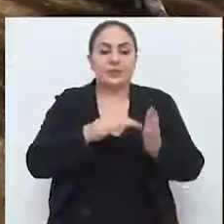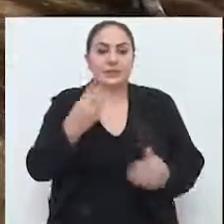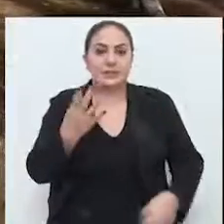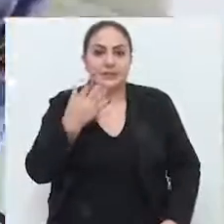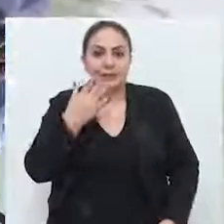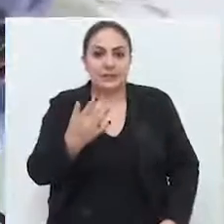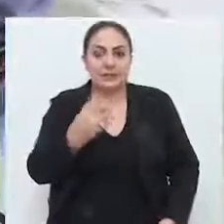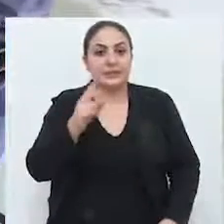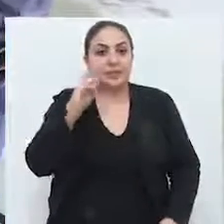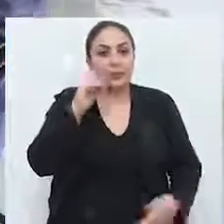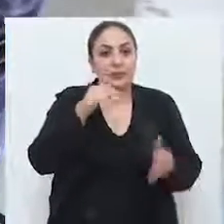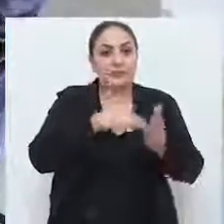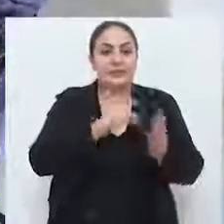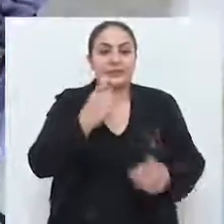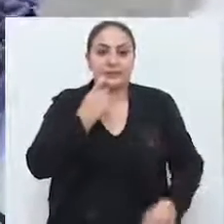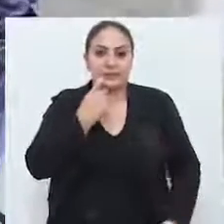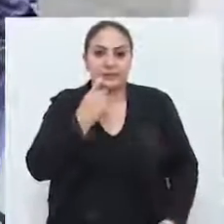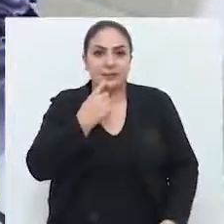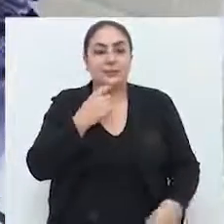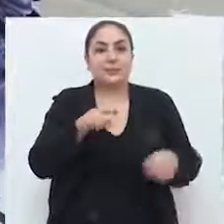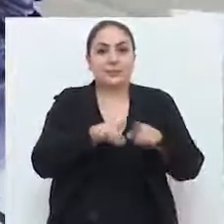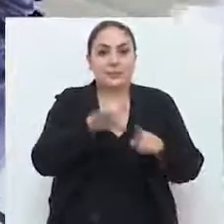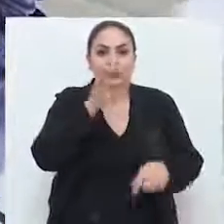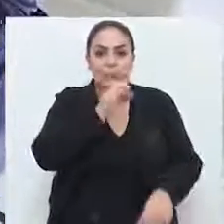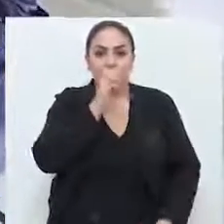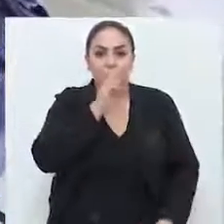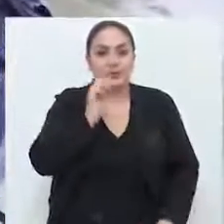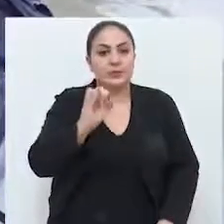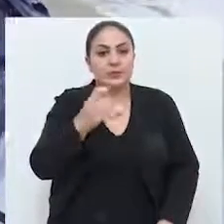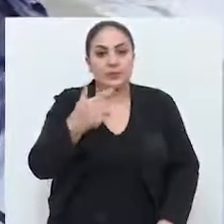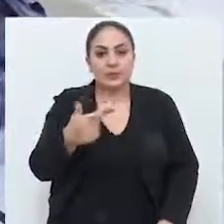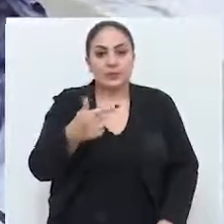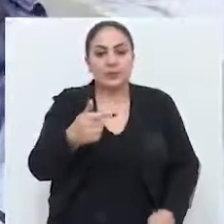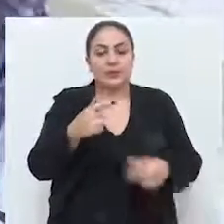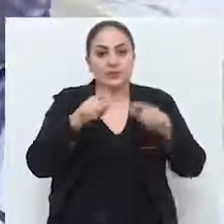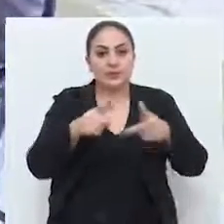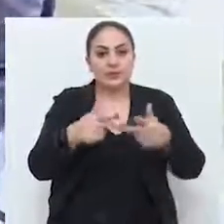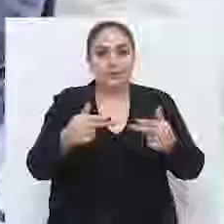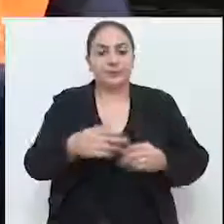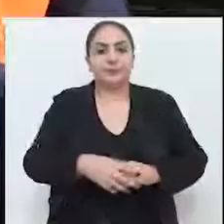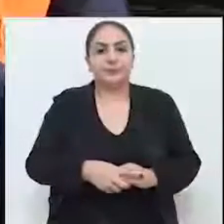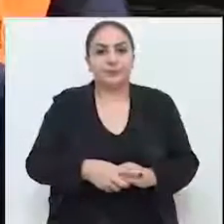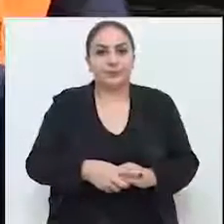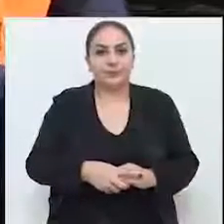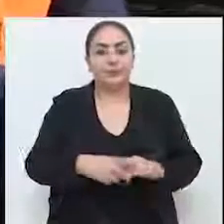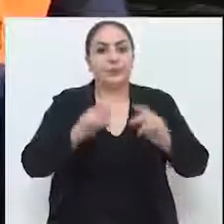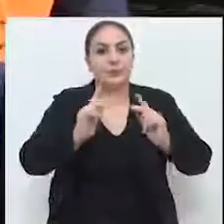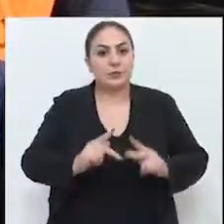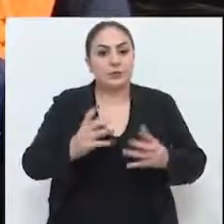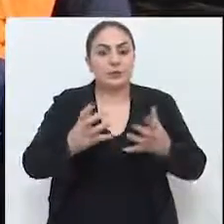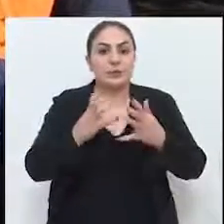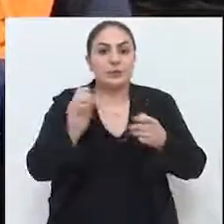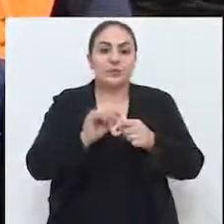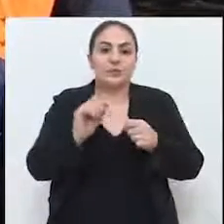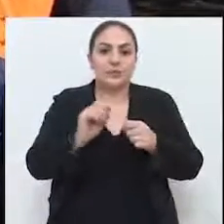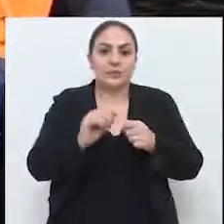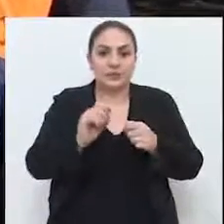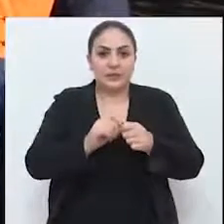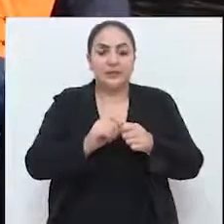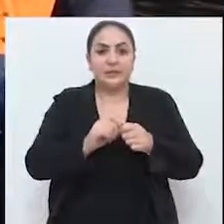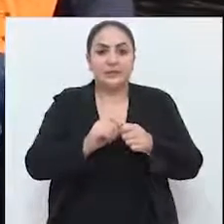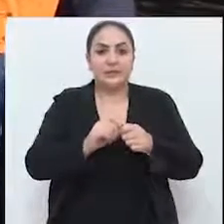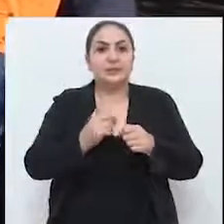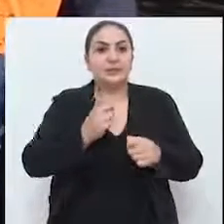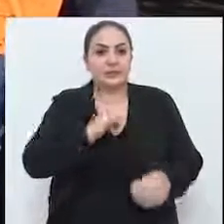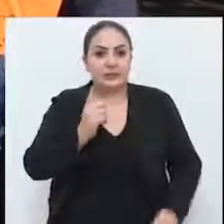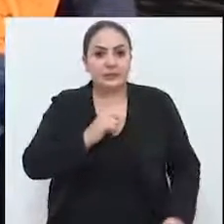15 horas, de segunda a sexta-feira, e aos sábados quando não houver o ponto itinerante. As pessoas, então, que quiserem fazer a sua